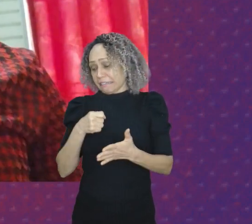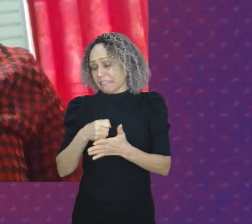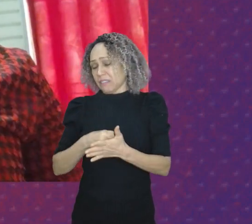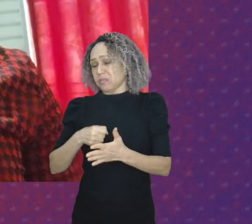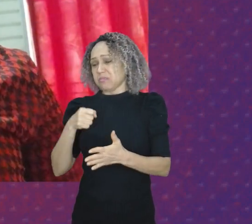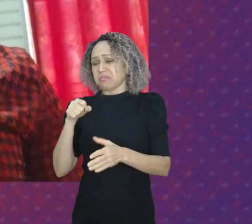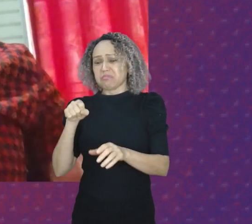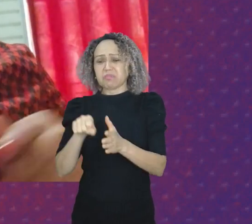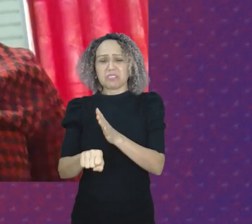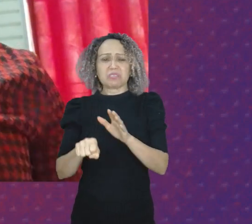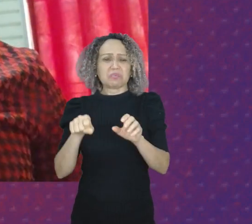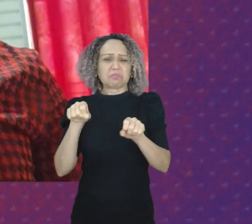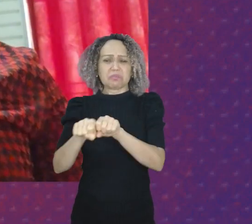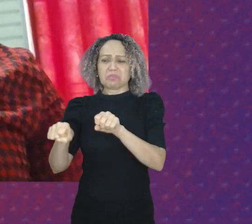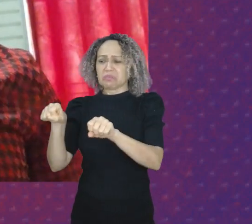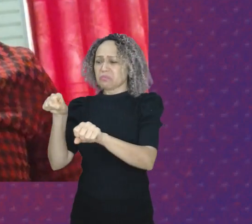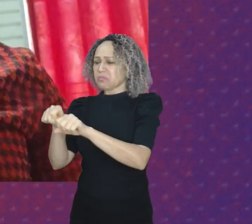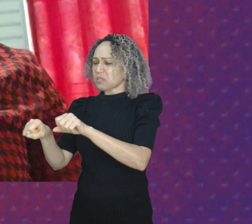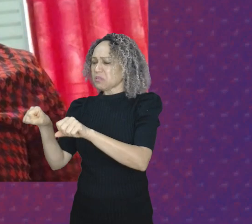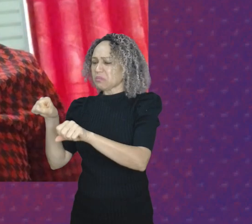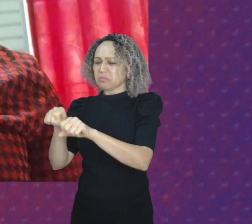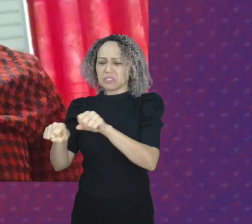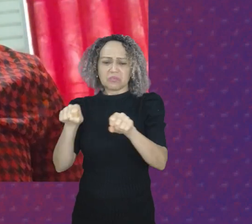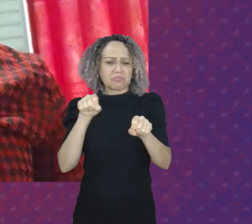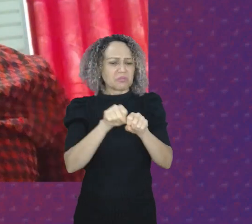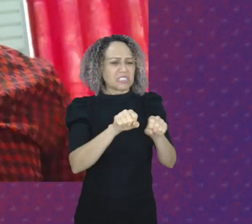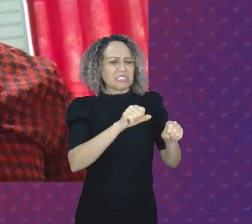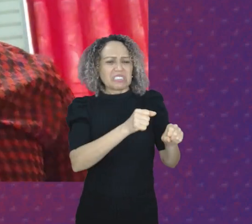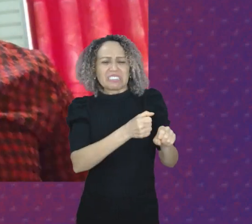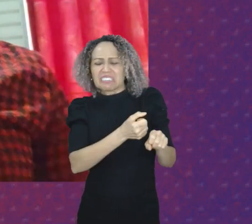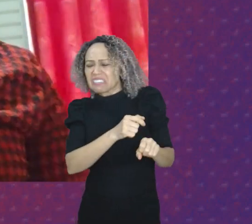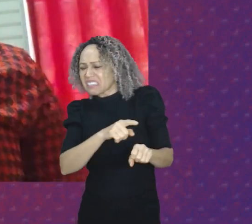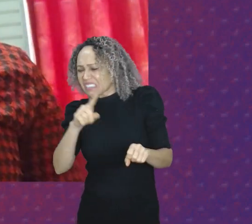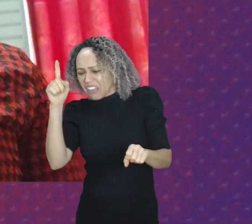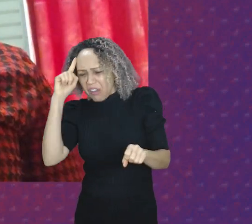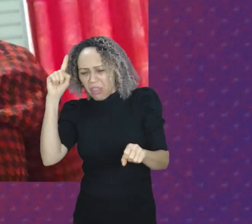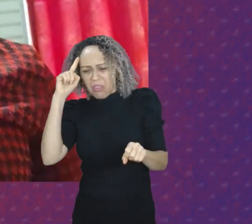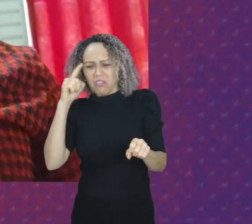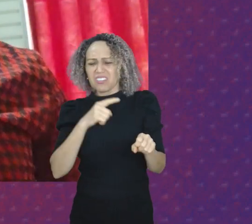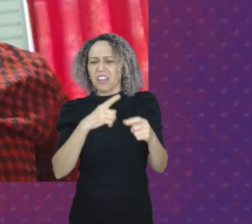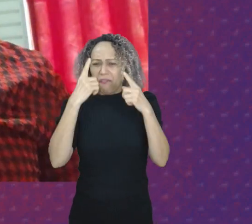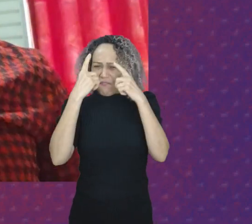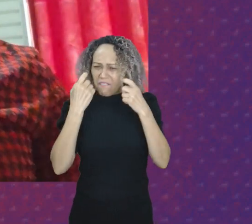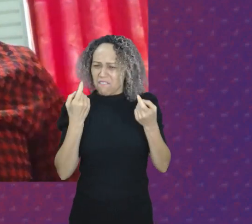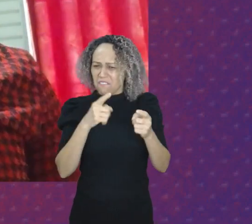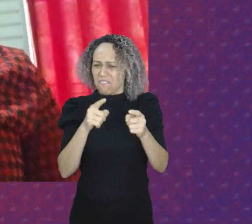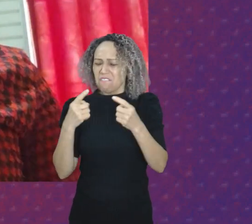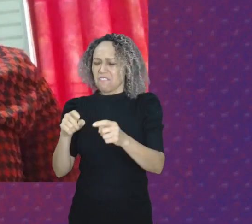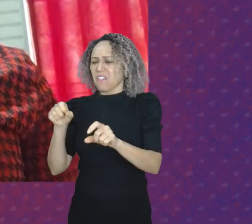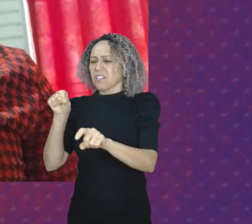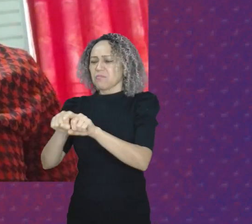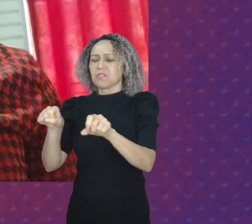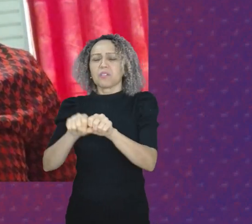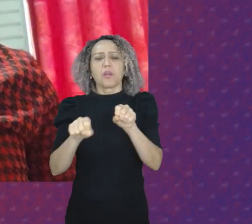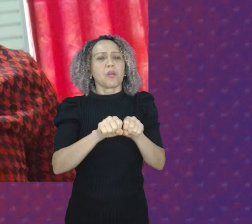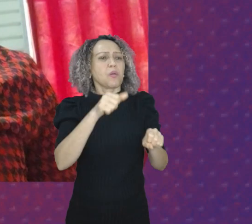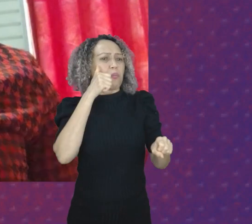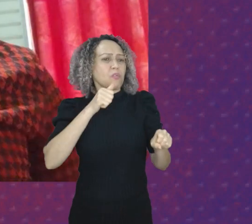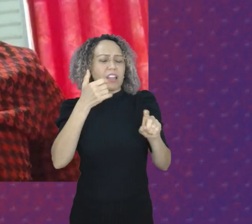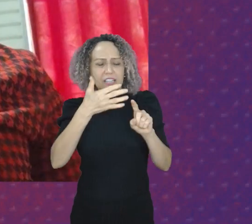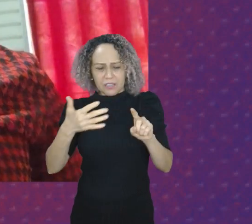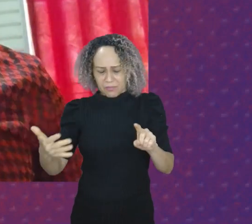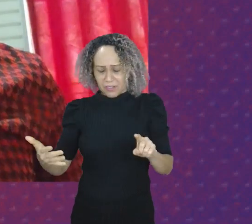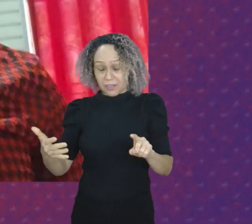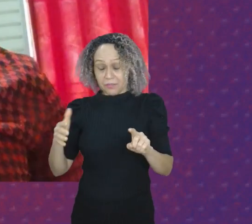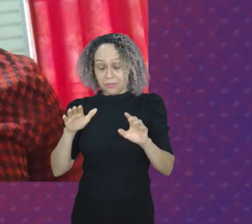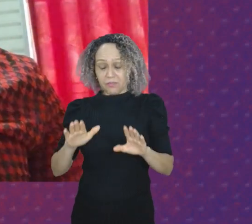dias a população de mulheres LGBTs por conta do não respeito à identidade de gênero. Então,